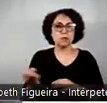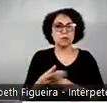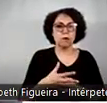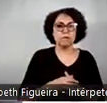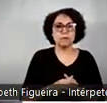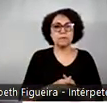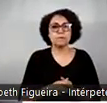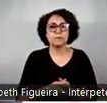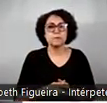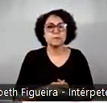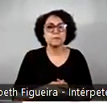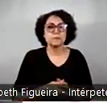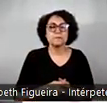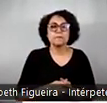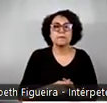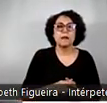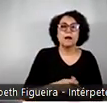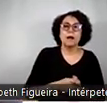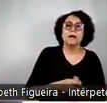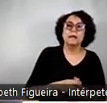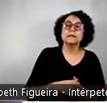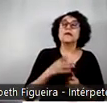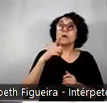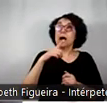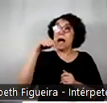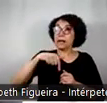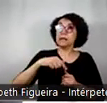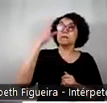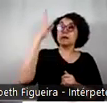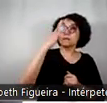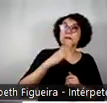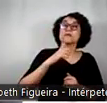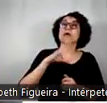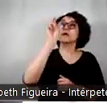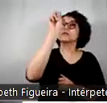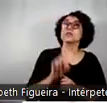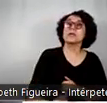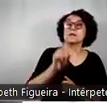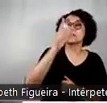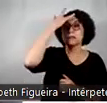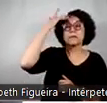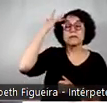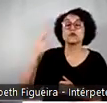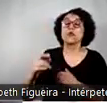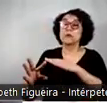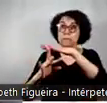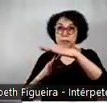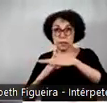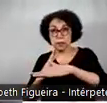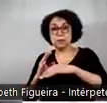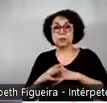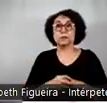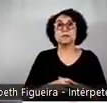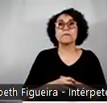o direito, né, das pessoas migrantes e refugiadas aqui no Brasil. Então, por exemplo, a gente tem, né, a Convenção